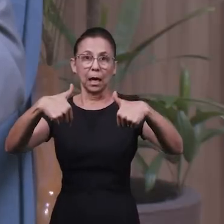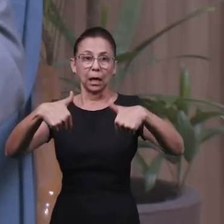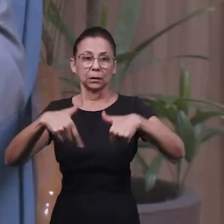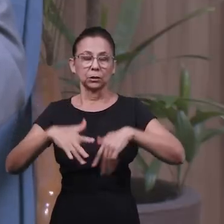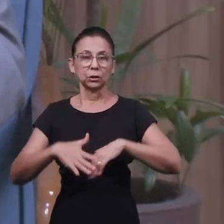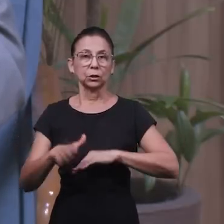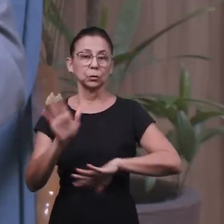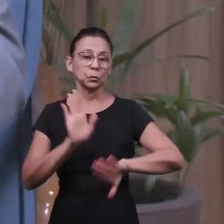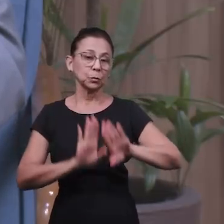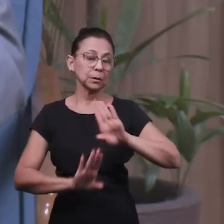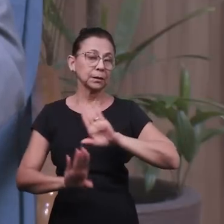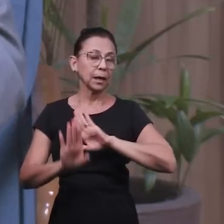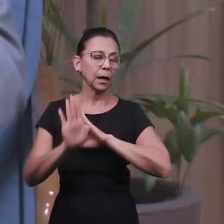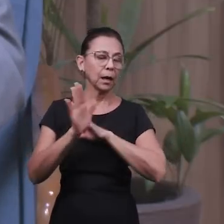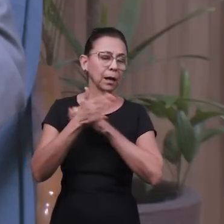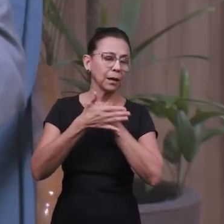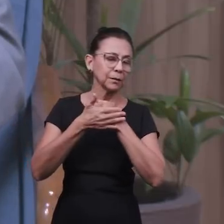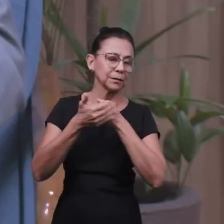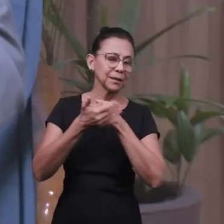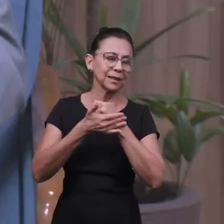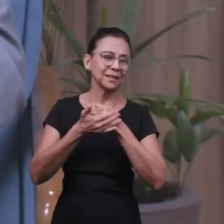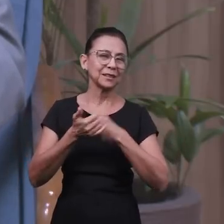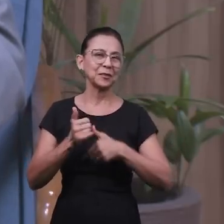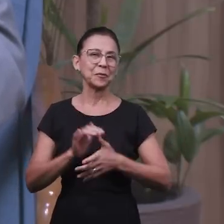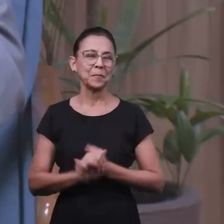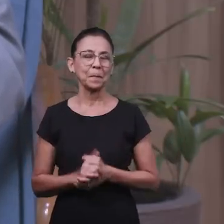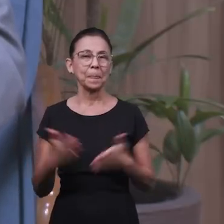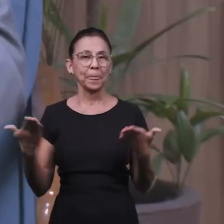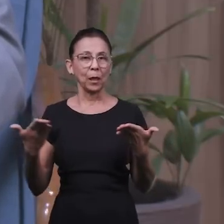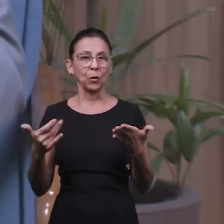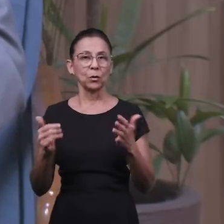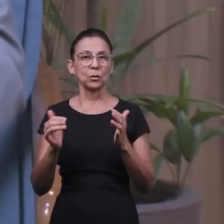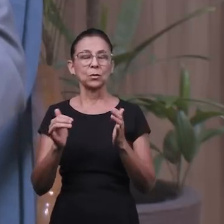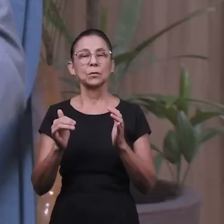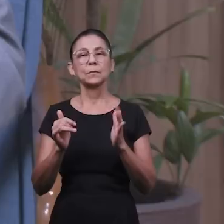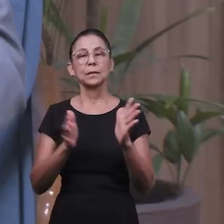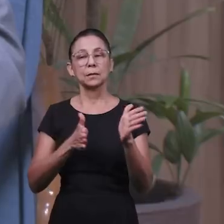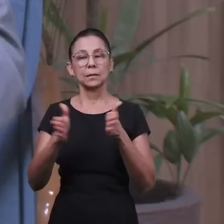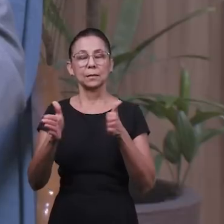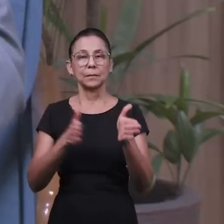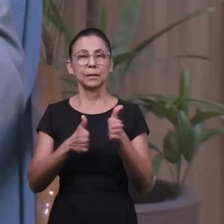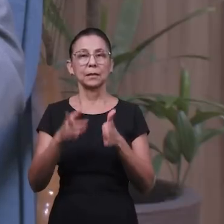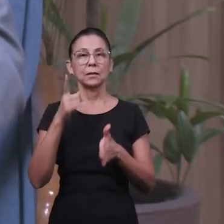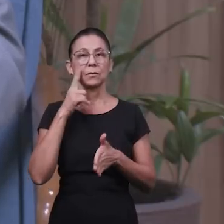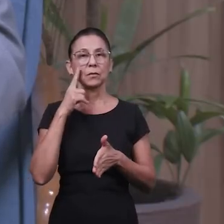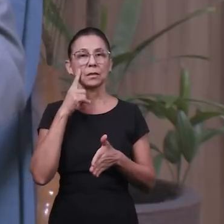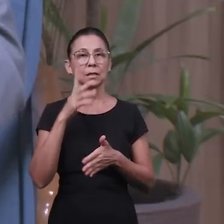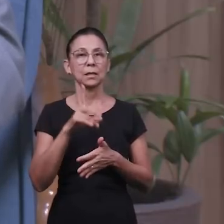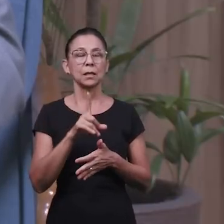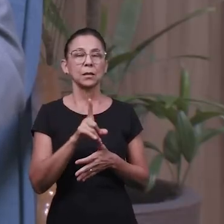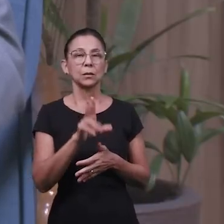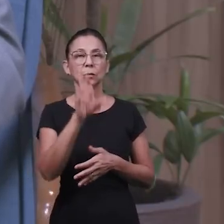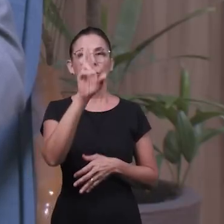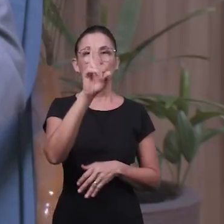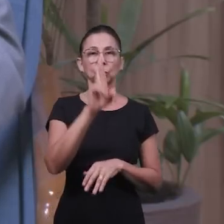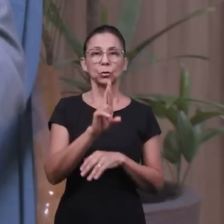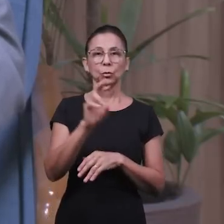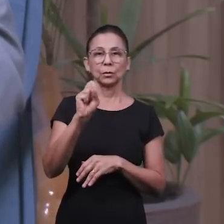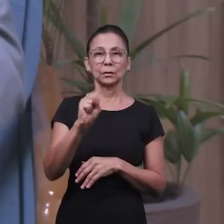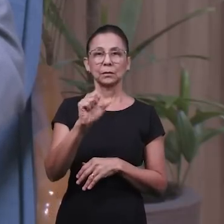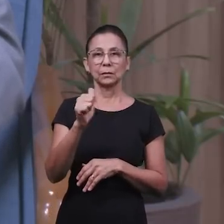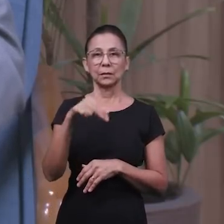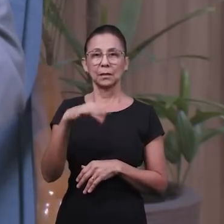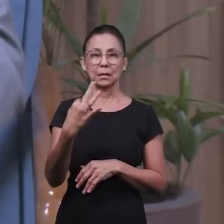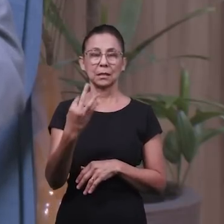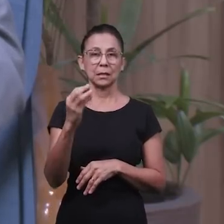com ainda maior zelo e cuidado. No quadro Acessibilidade, no programa de hoje, você vai assistir ao Dr.